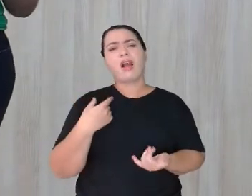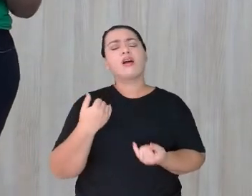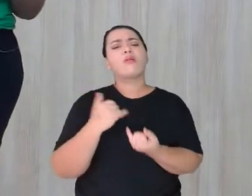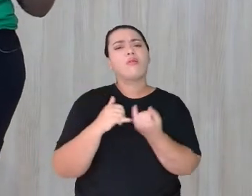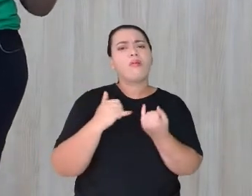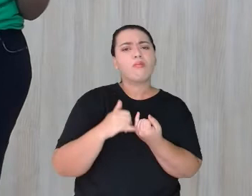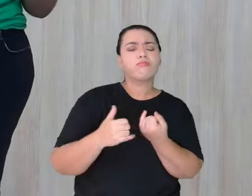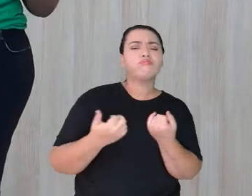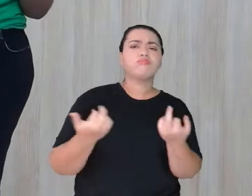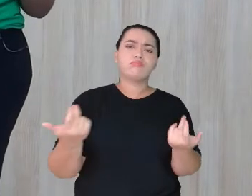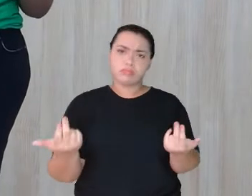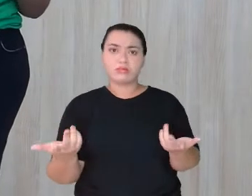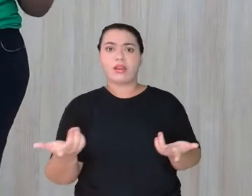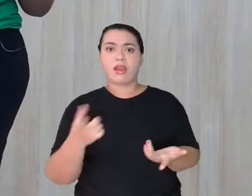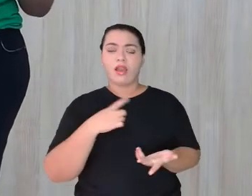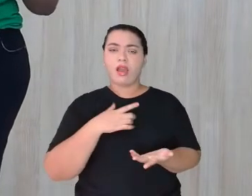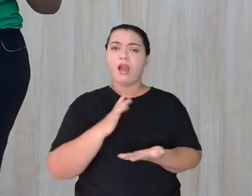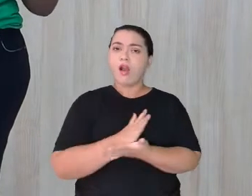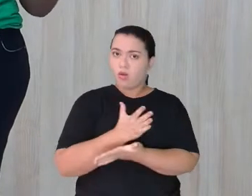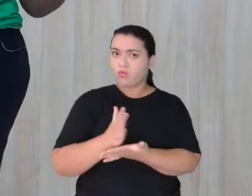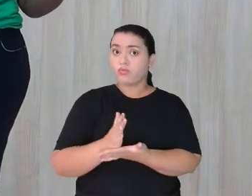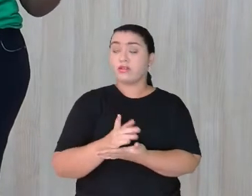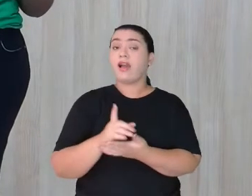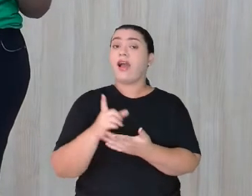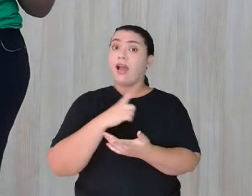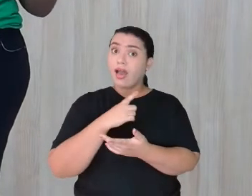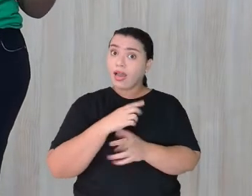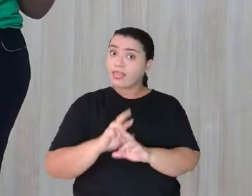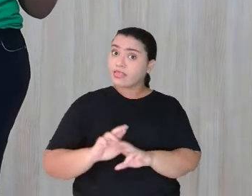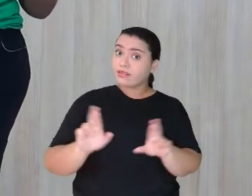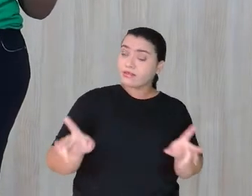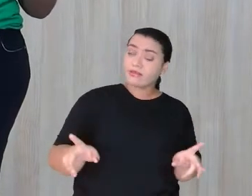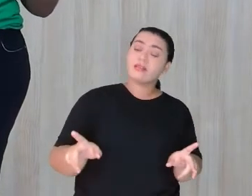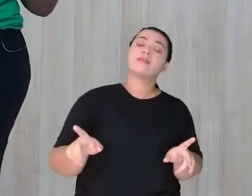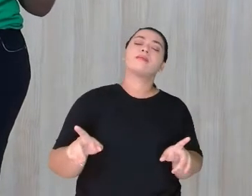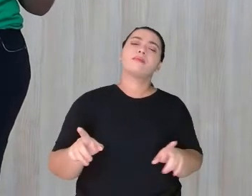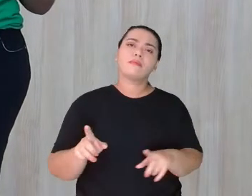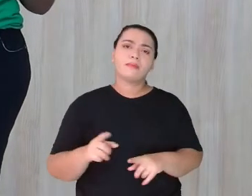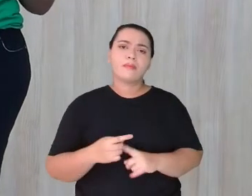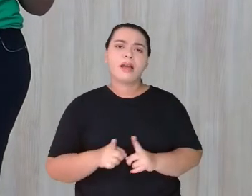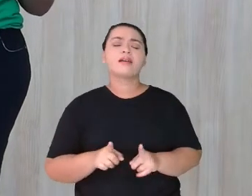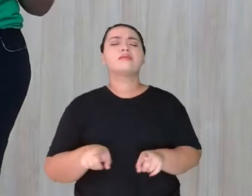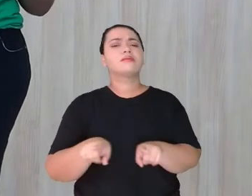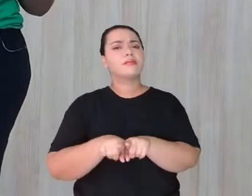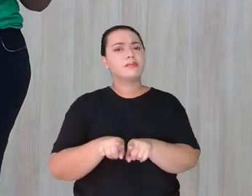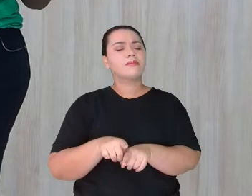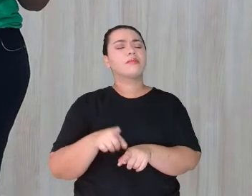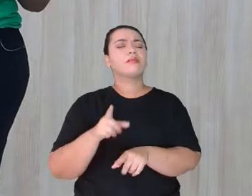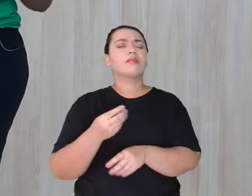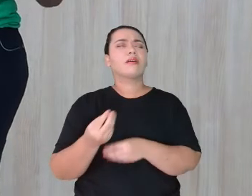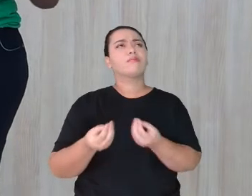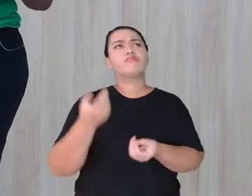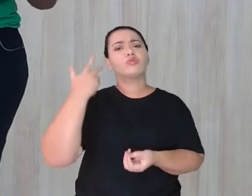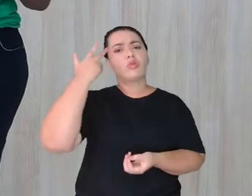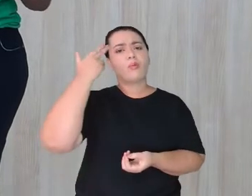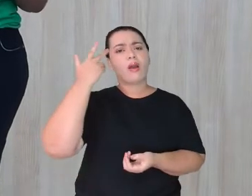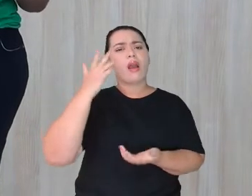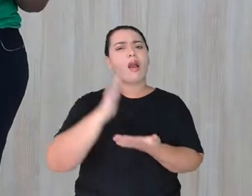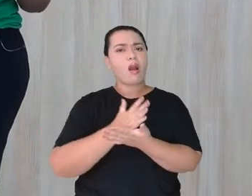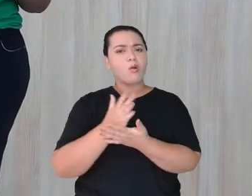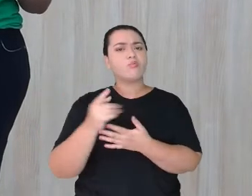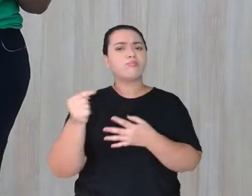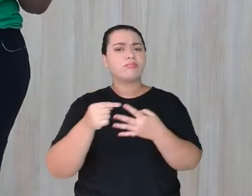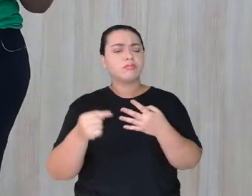assemelhem, né? Vai haver diferença entre a notícia e a reportagem, mas é comum que eles tenham pontos